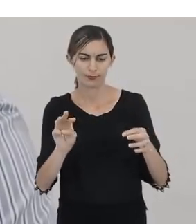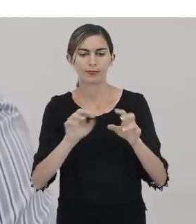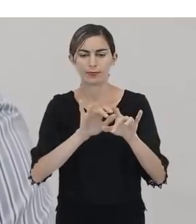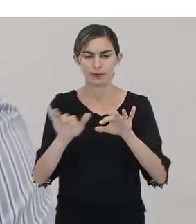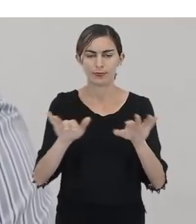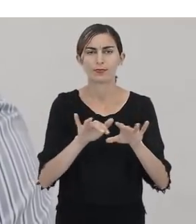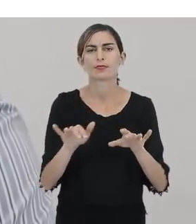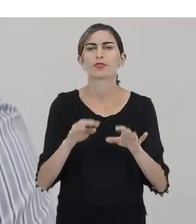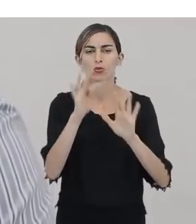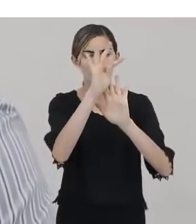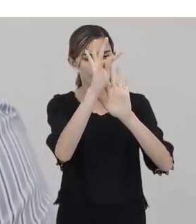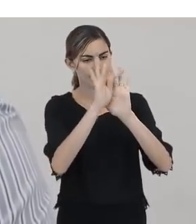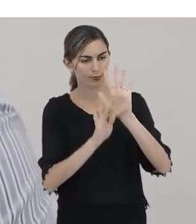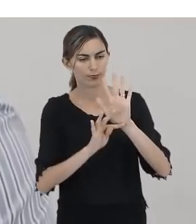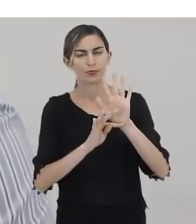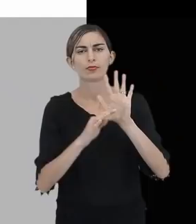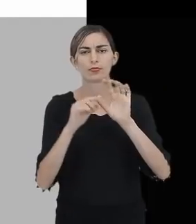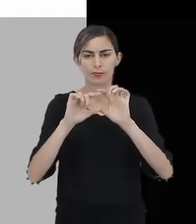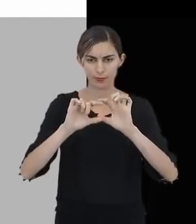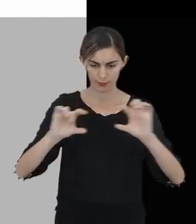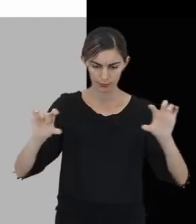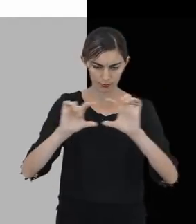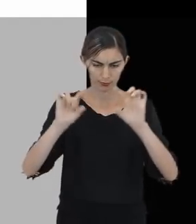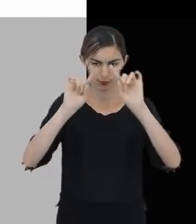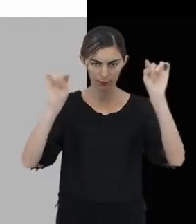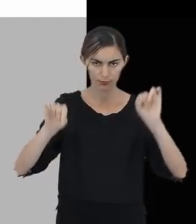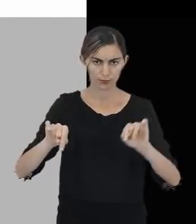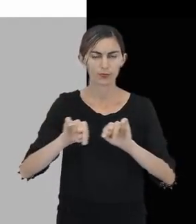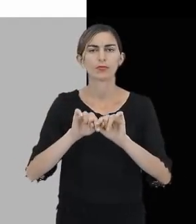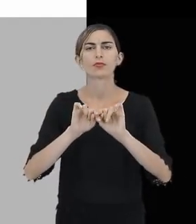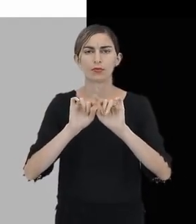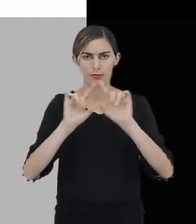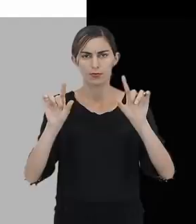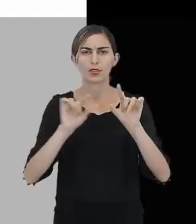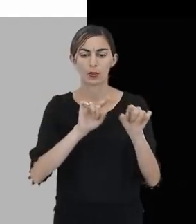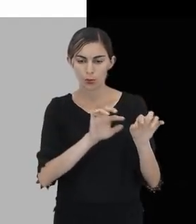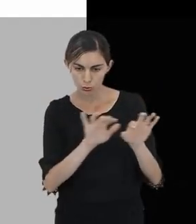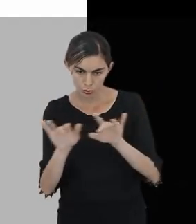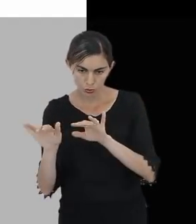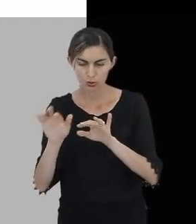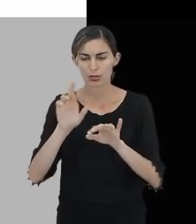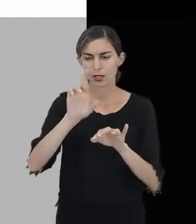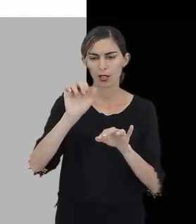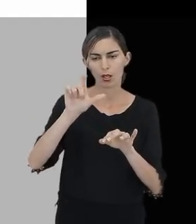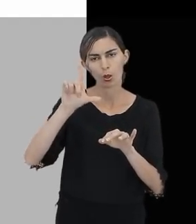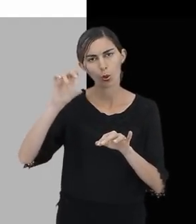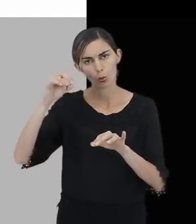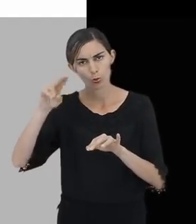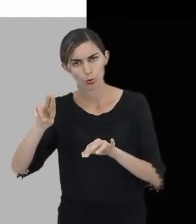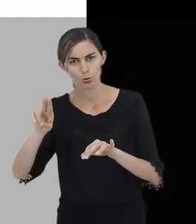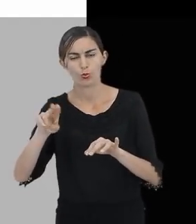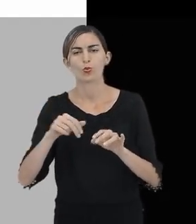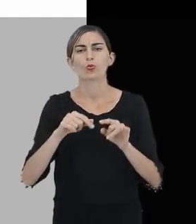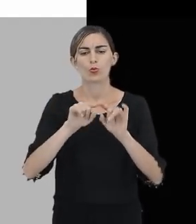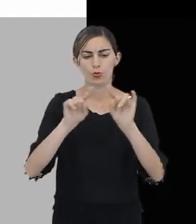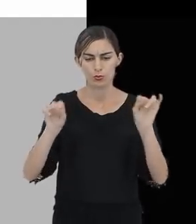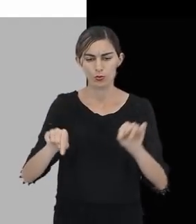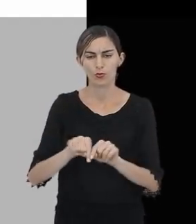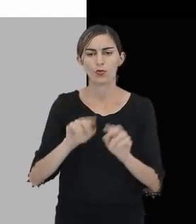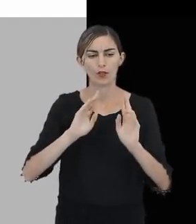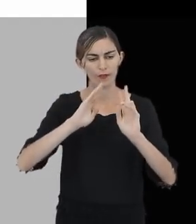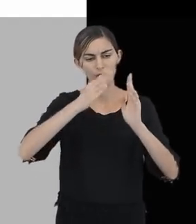layout. Você vai colocar no texto aqui, ó, do seu text view, em vez de você digitar hello, certo? Você vai